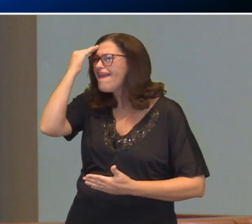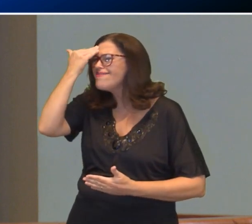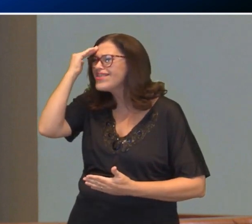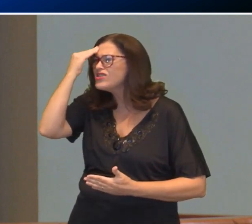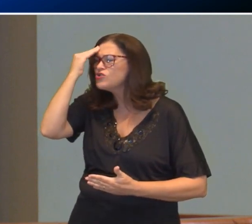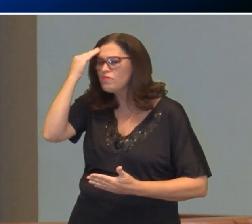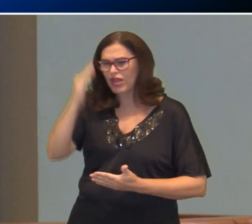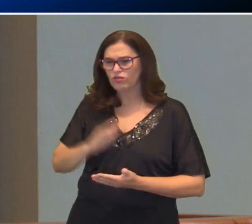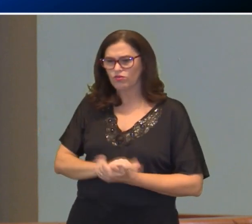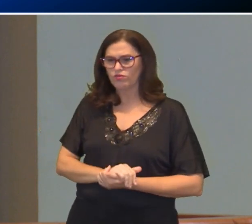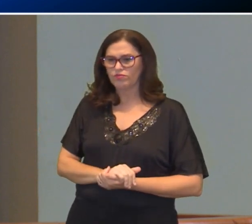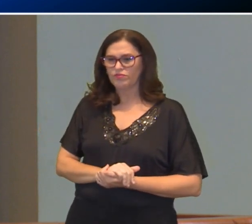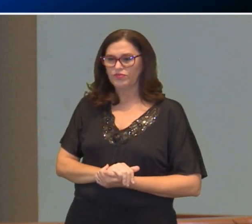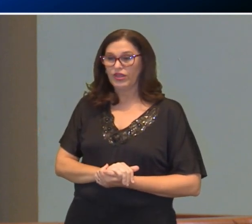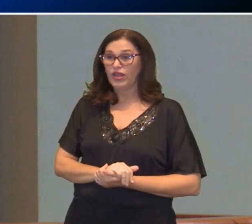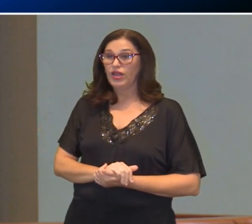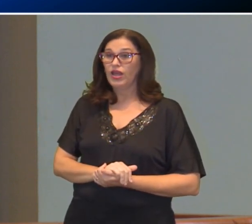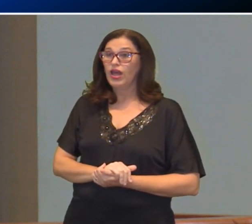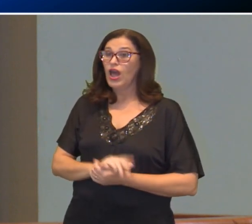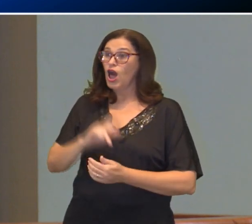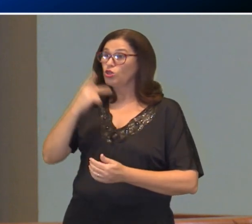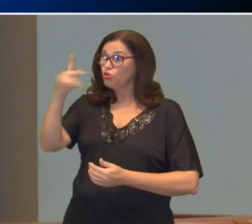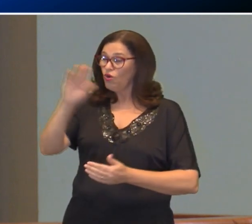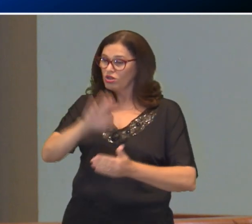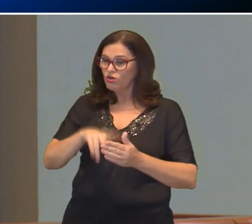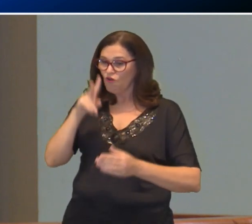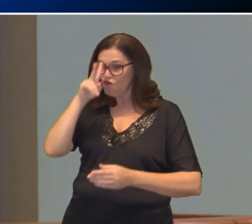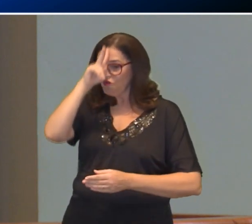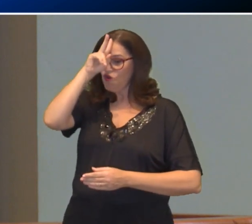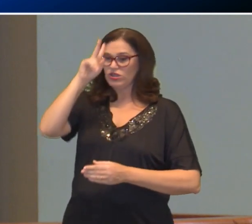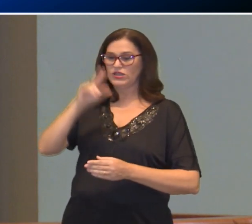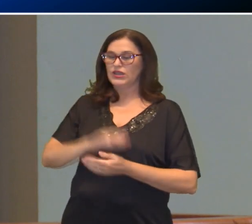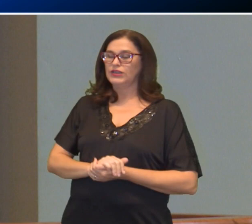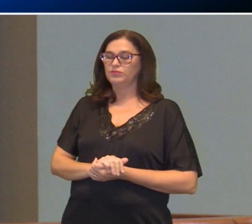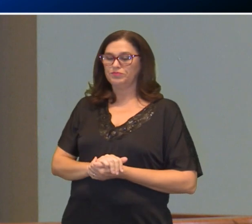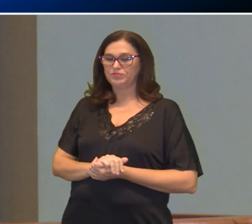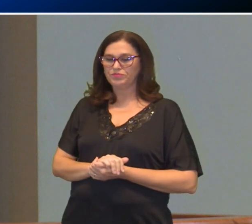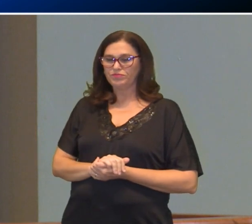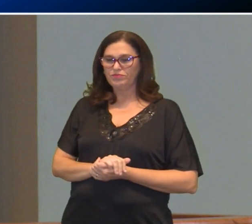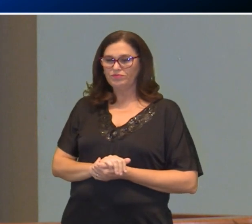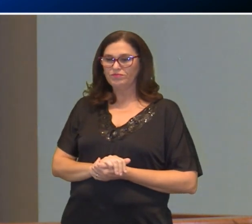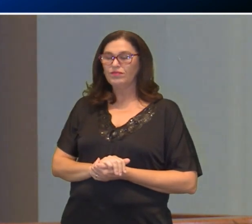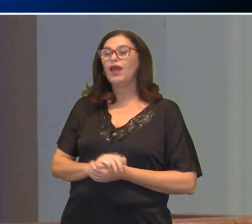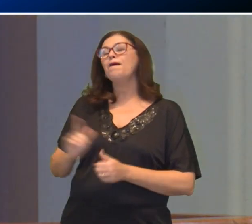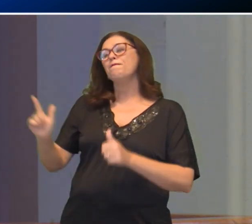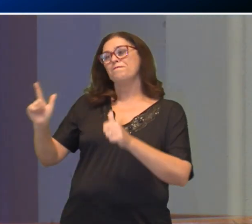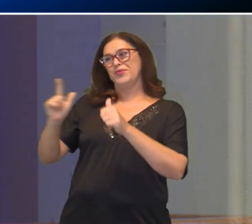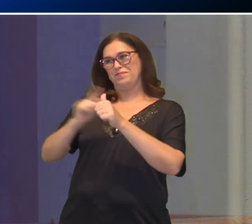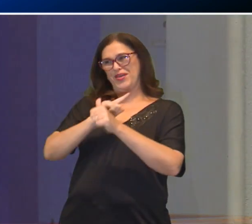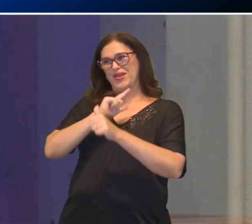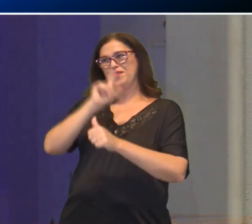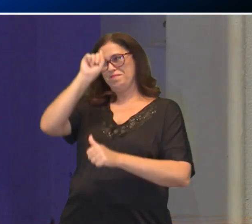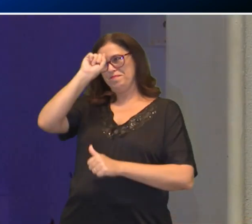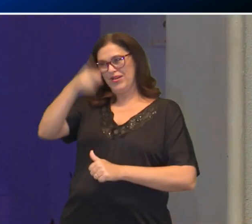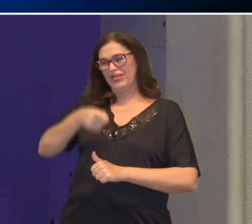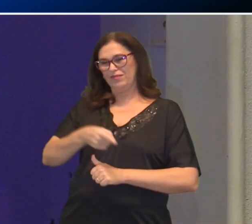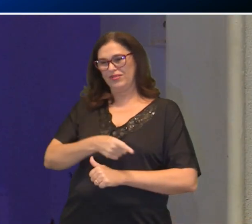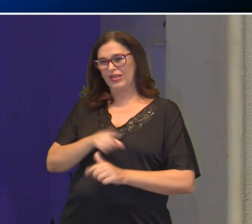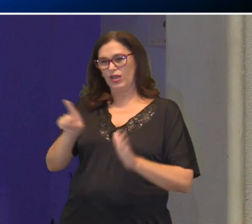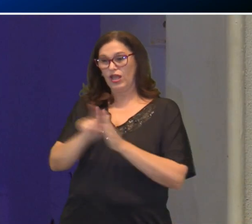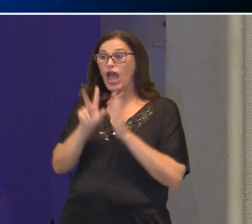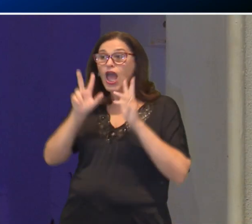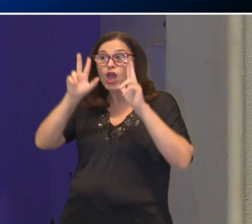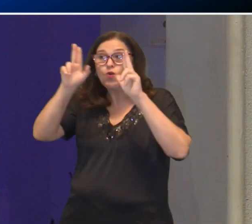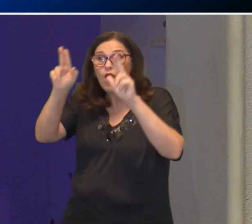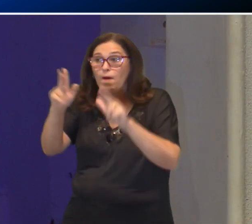teu entendimento, e de todas as tuas forças. Esse é o primeiro mandamento. E o segundo, semelhante